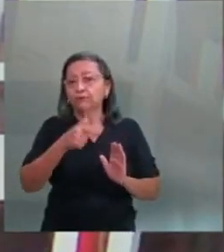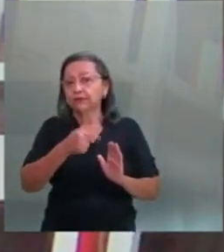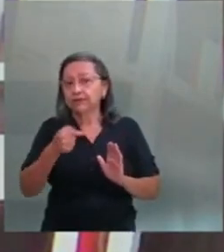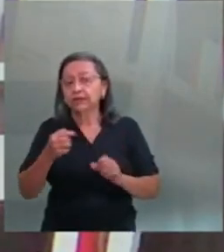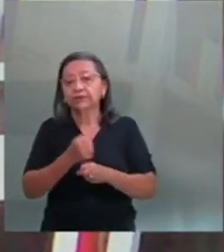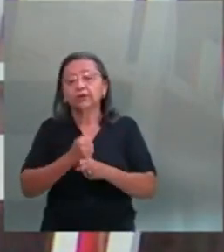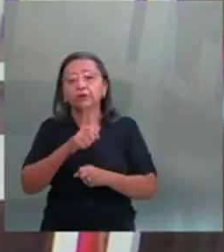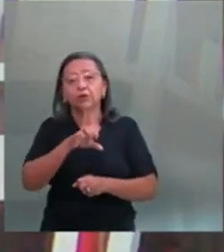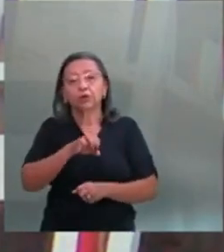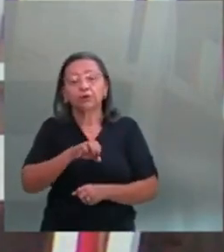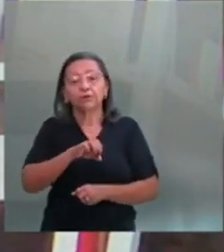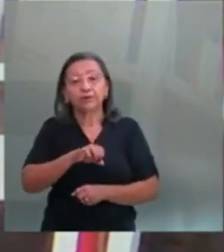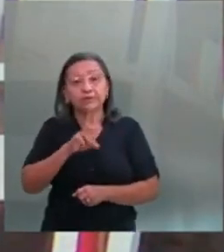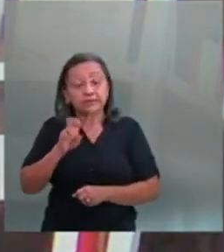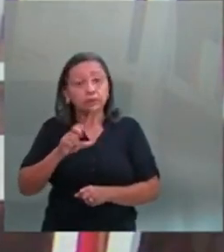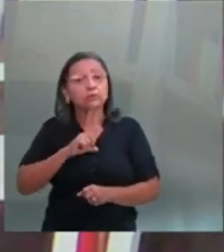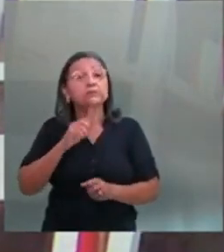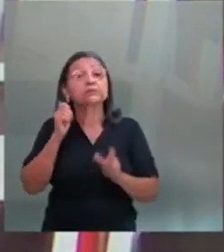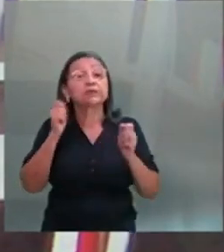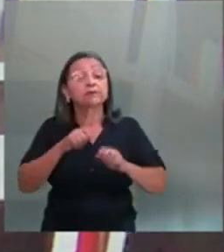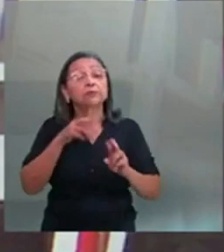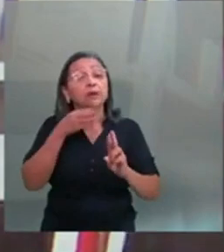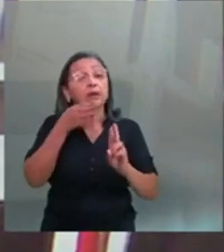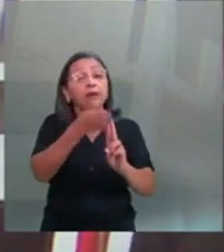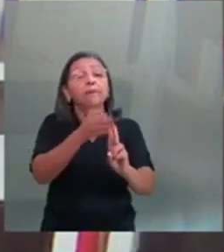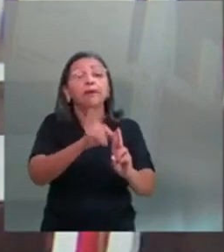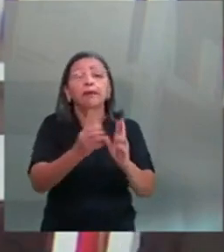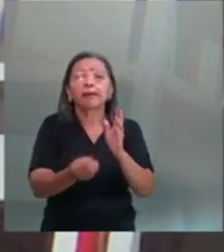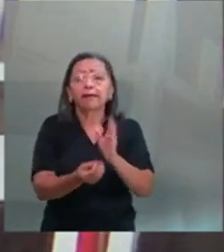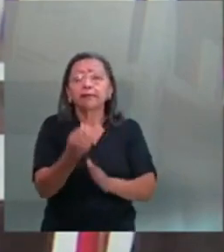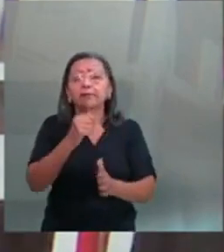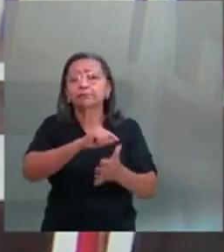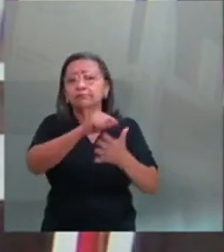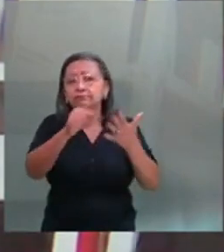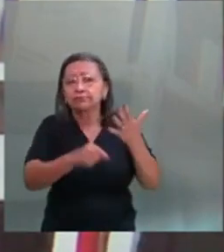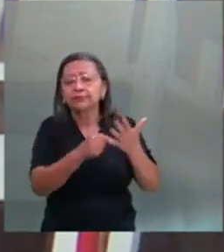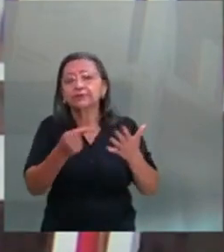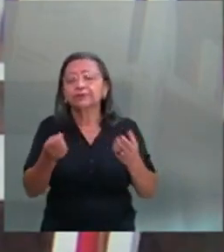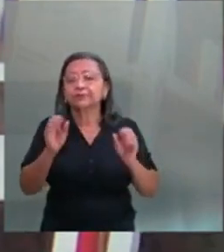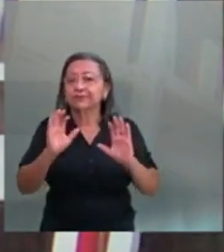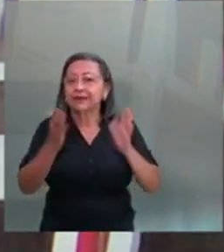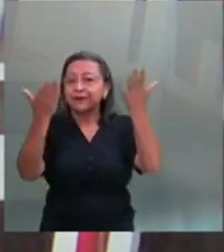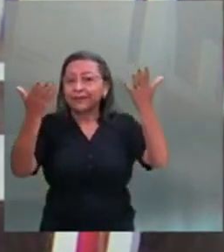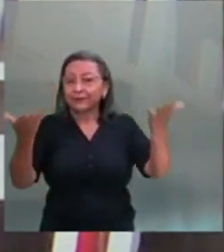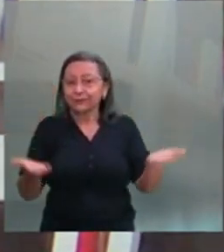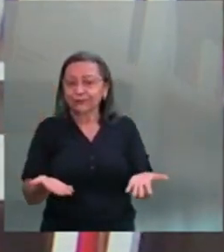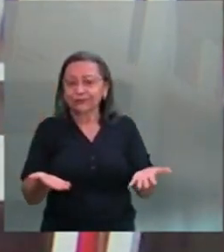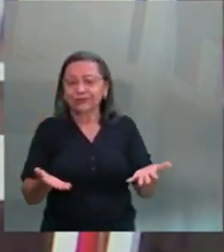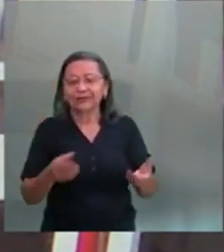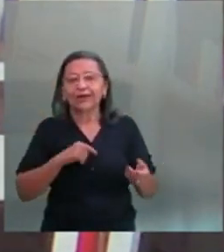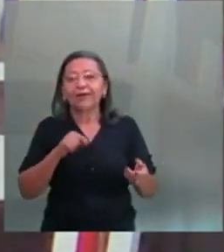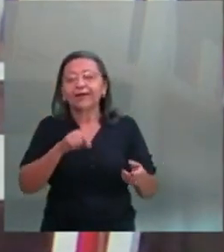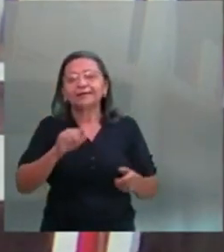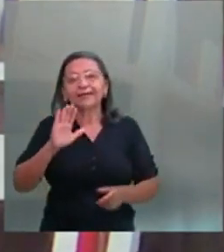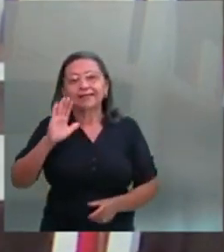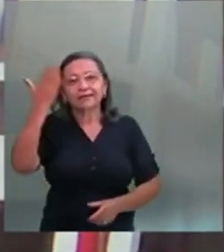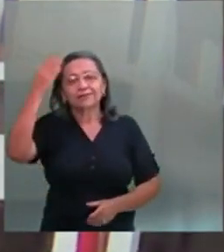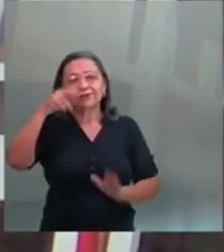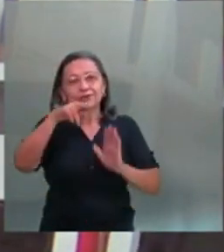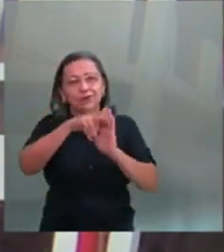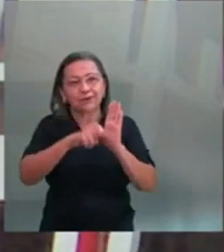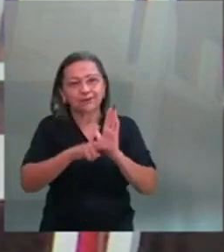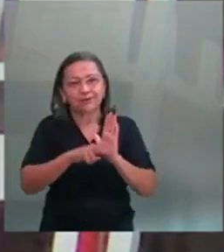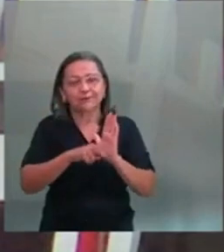que serviu de referência para a criação das iniciativas que estão sendo celebradas hoje. Tais decisões